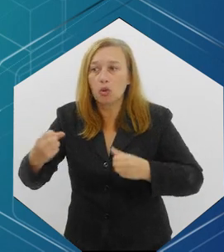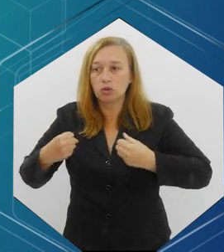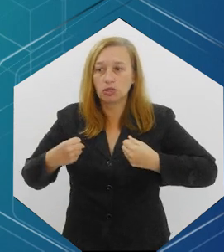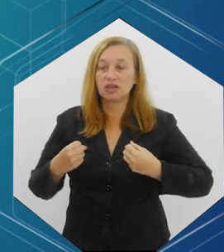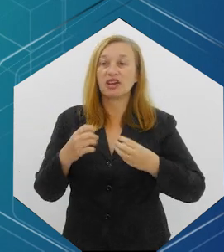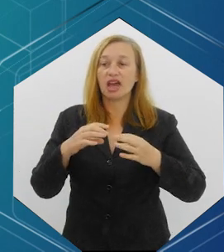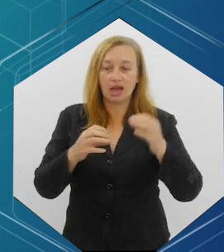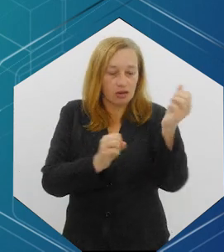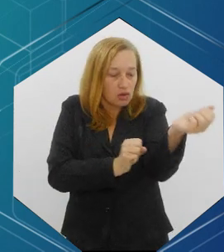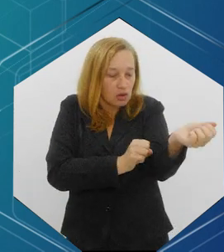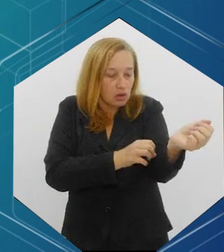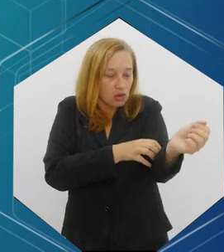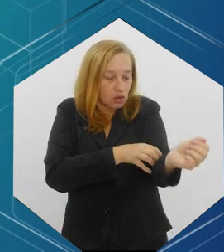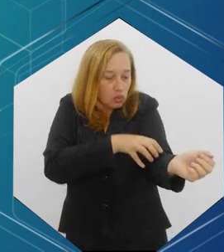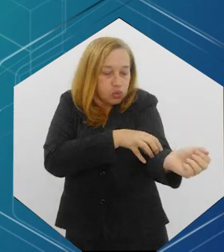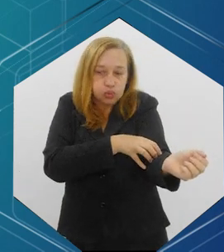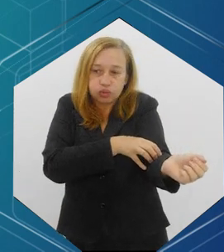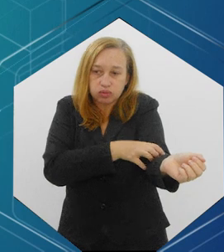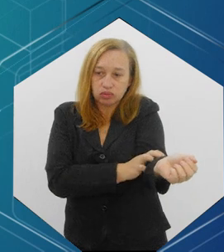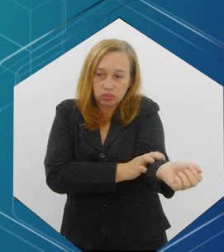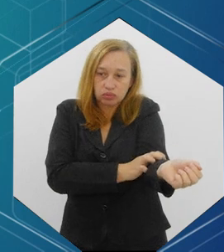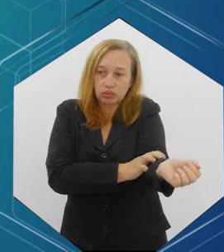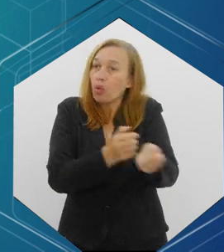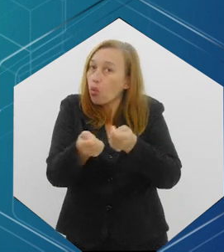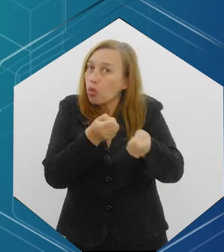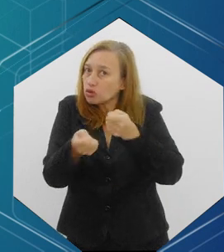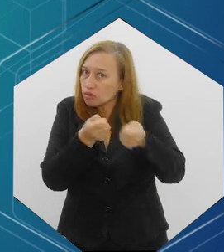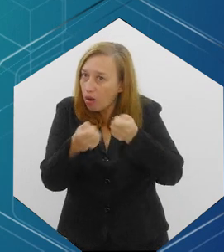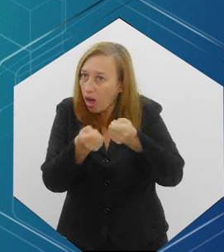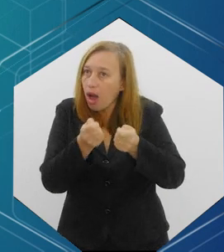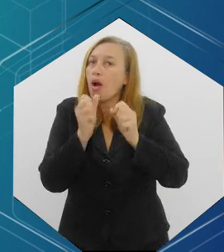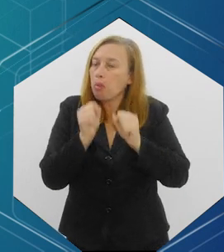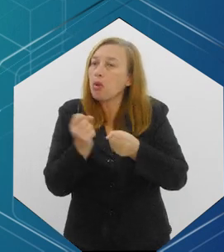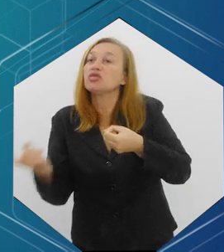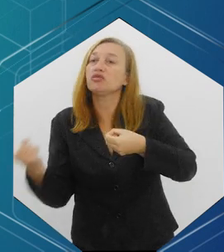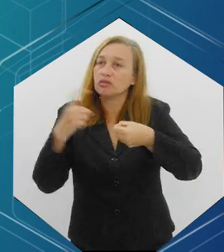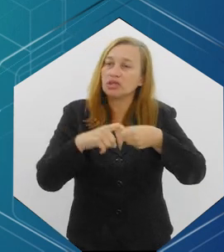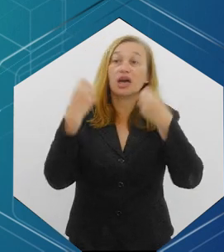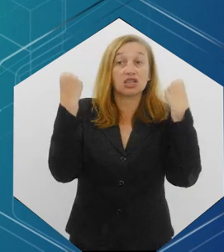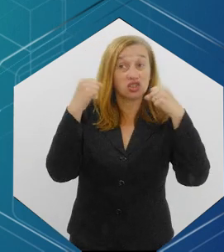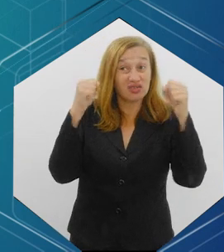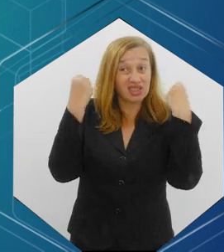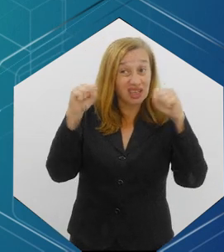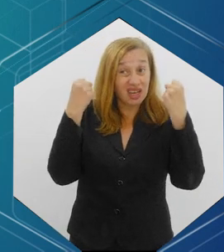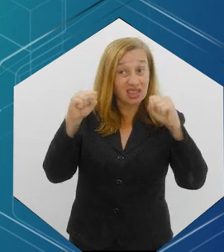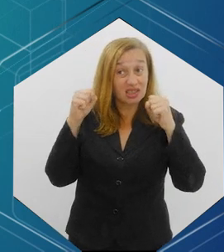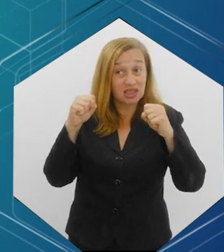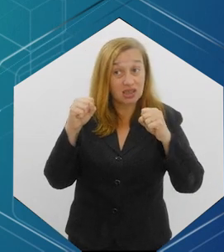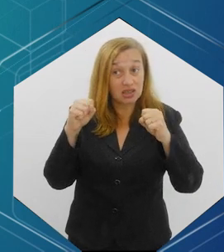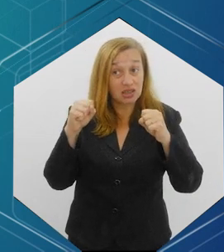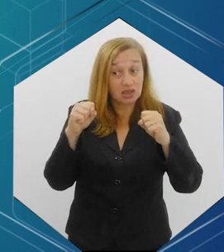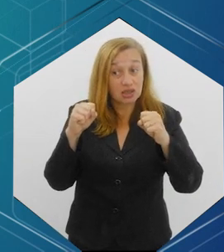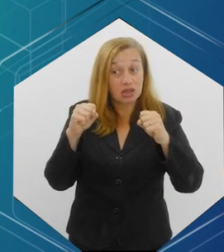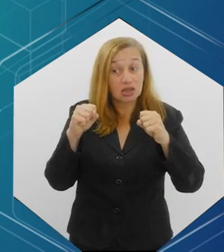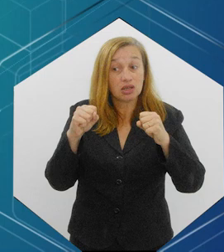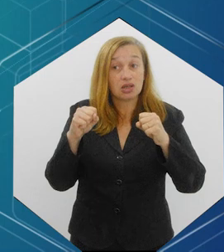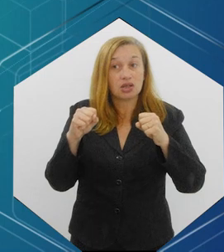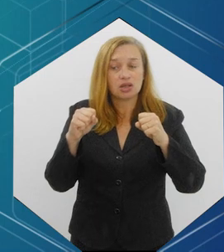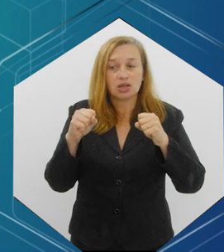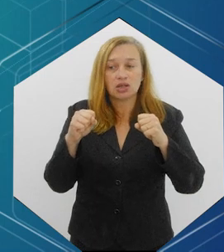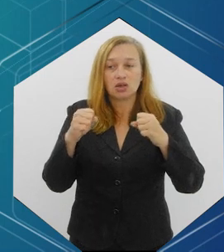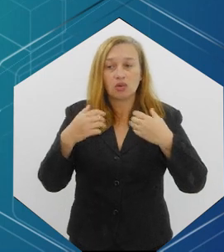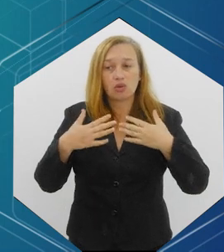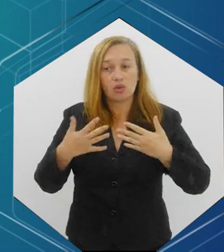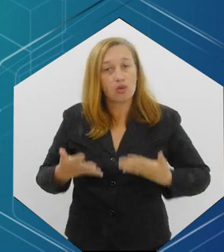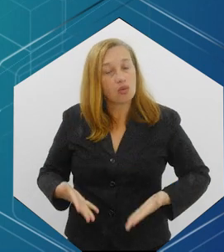que ele fixar e que ele estiver mais controlado, digamos assim, esse paciente pode voltar à atividade física no máximo de